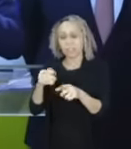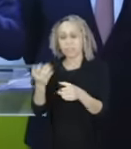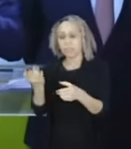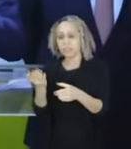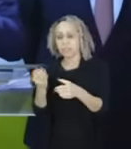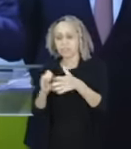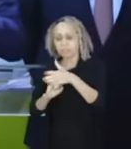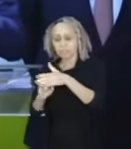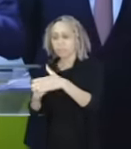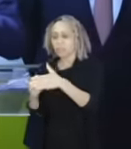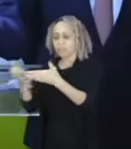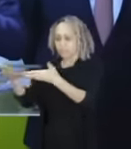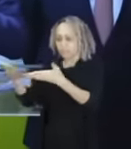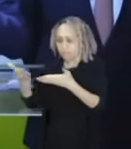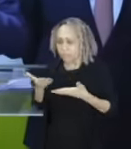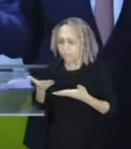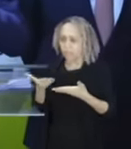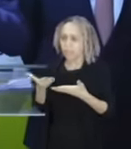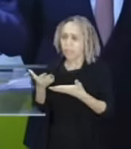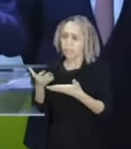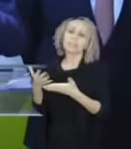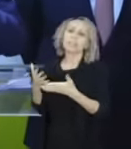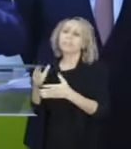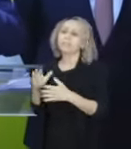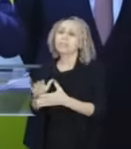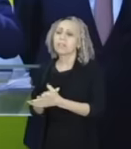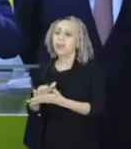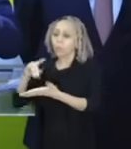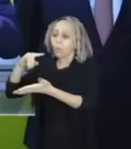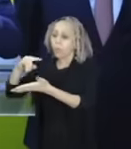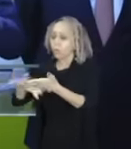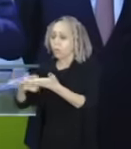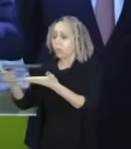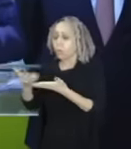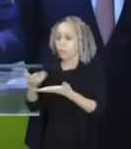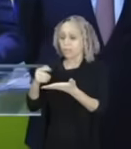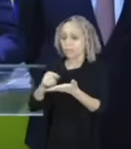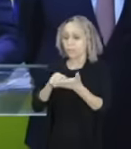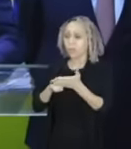orçamentárias do momento adequado serão viabilizadas